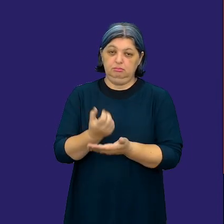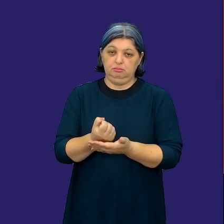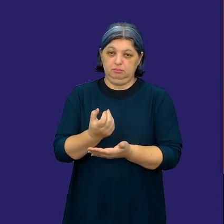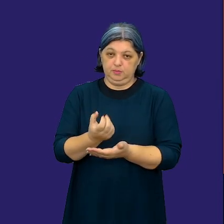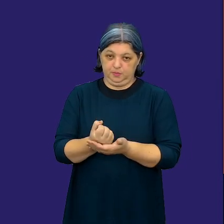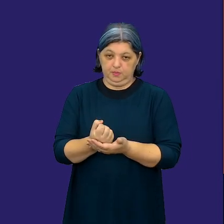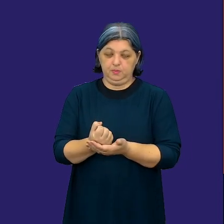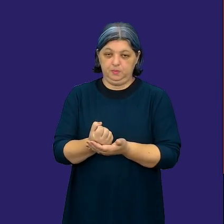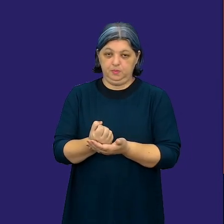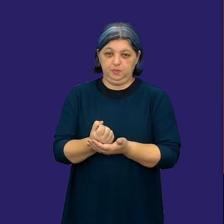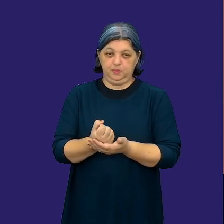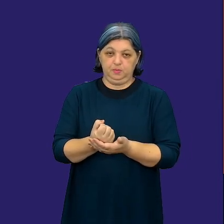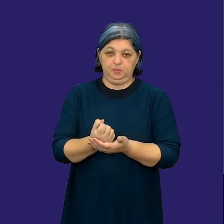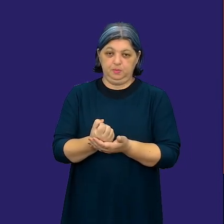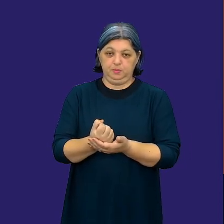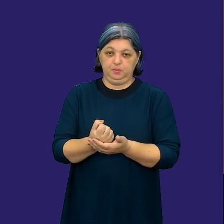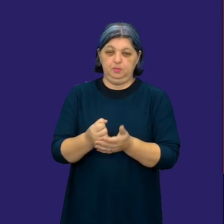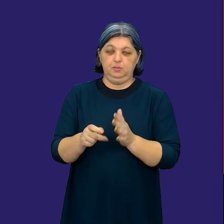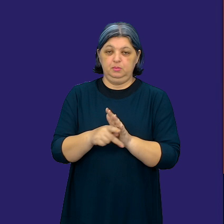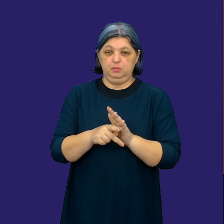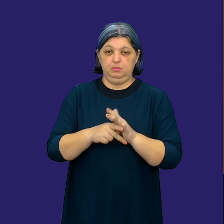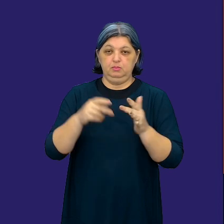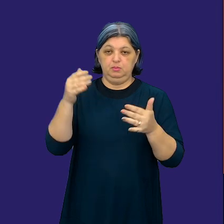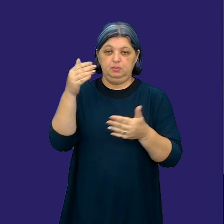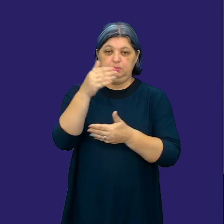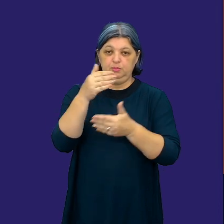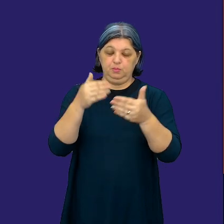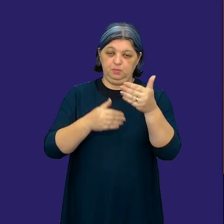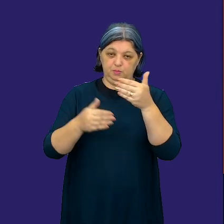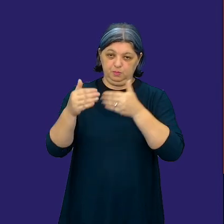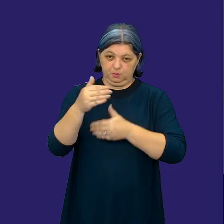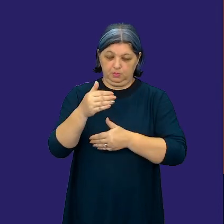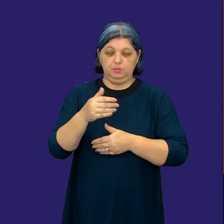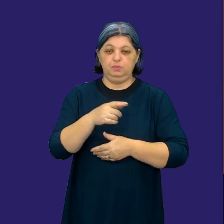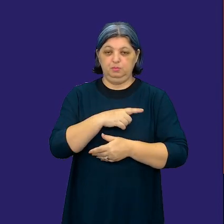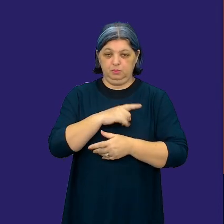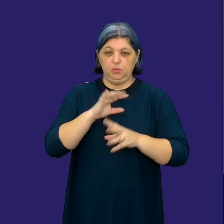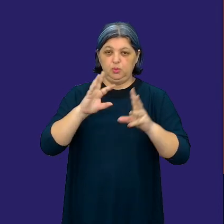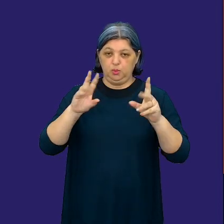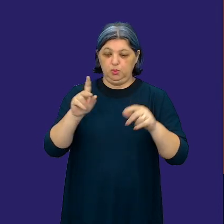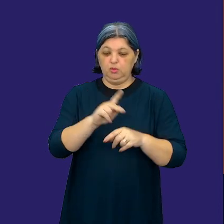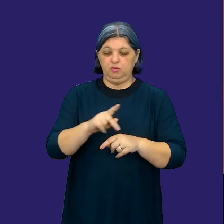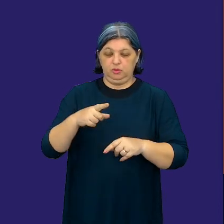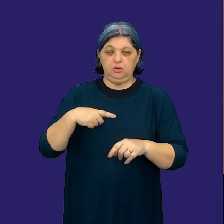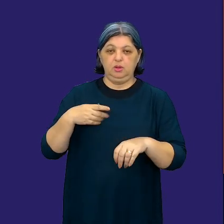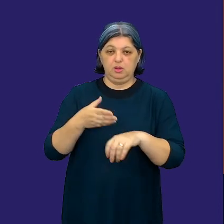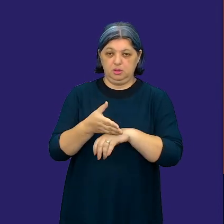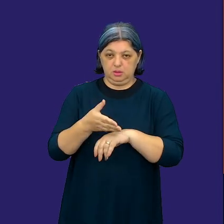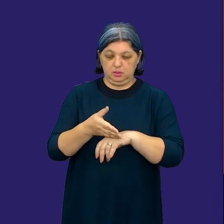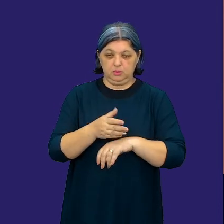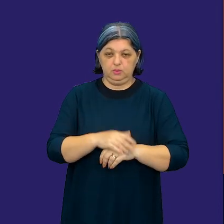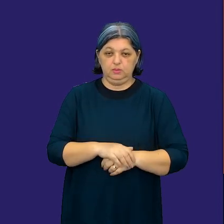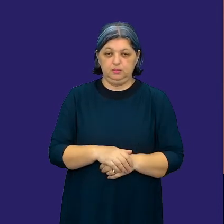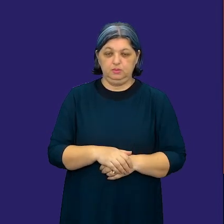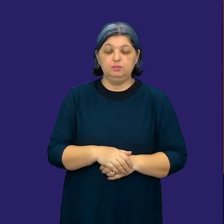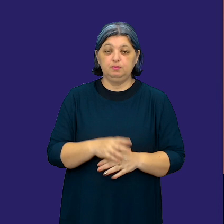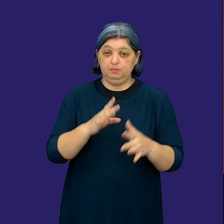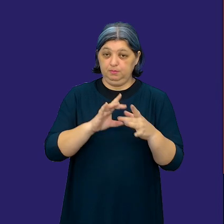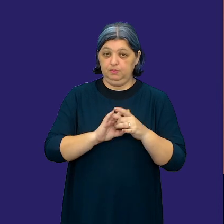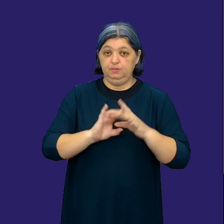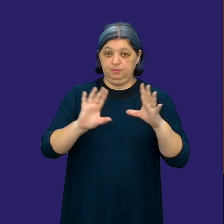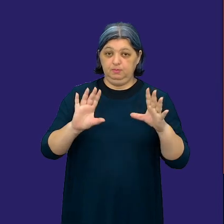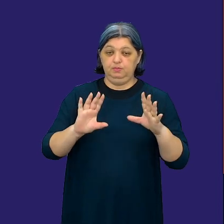essa essa e essa apresentação em PowerPoint e vocês todos têm acesso vocês ficam aí à disposição